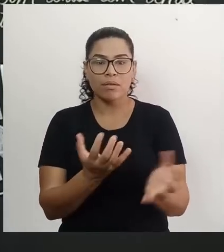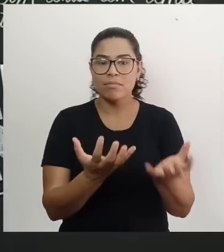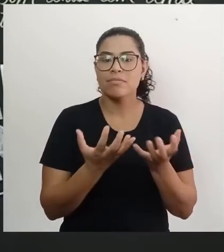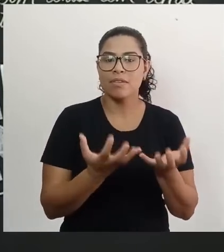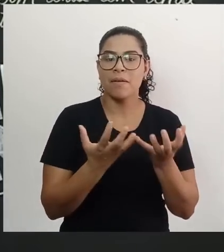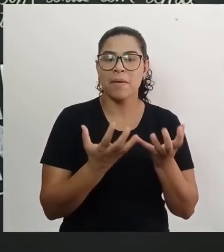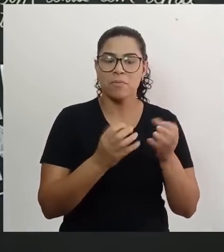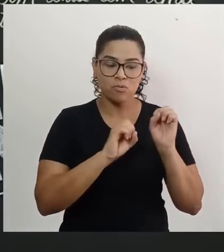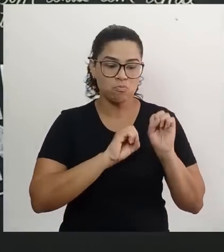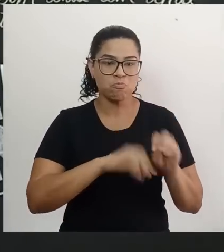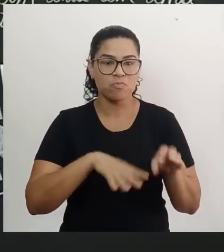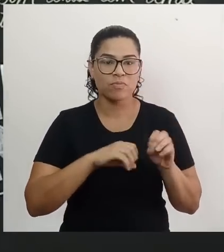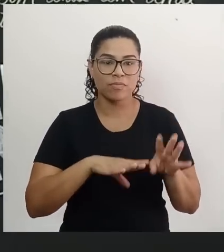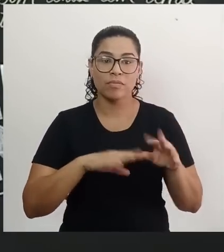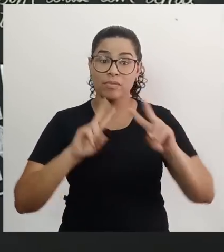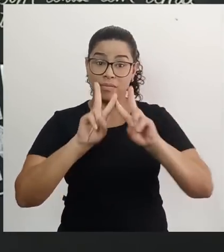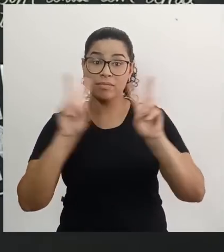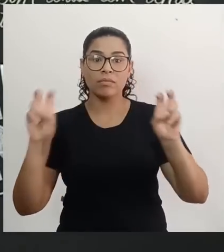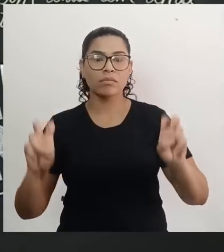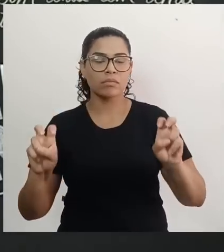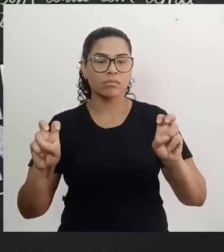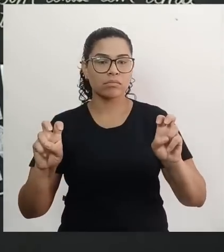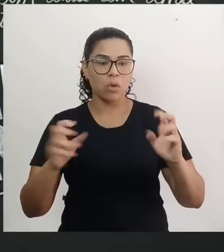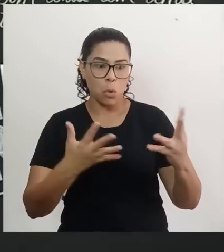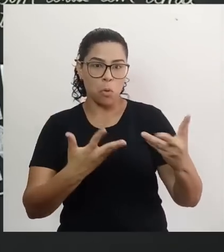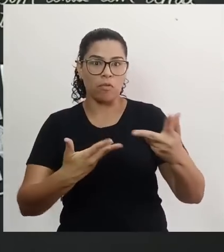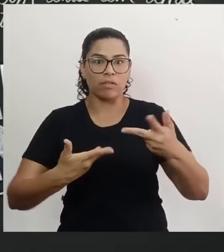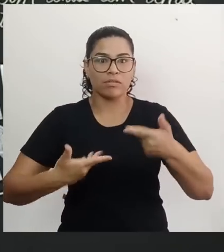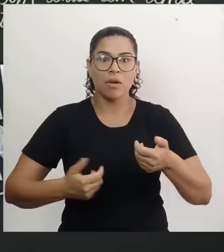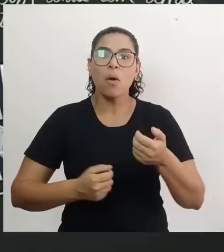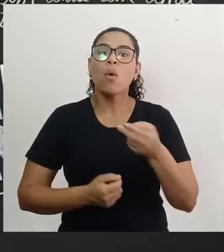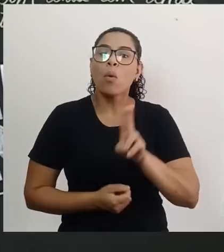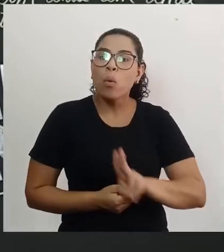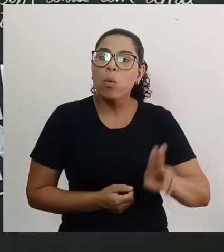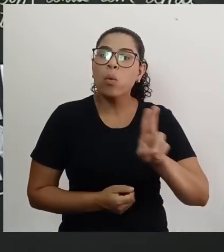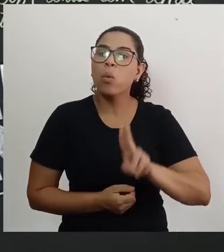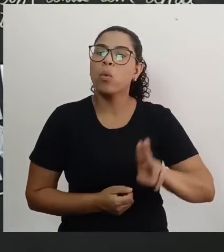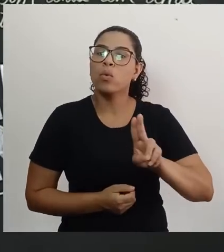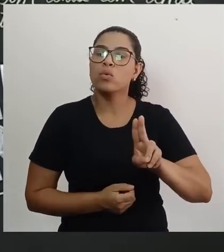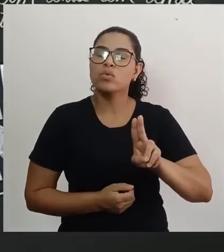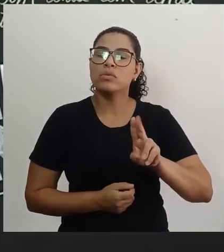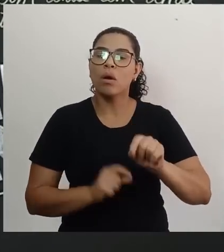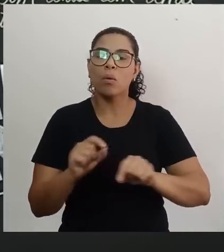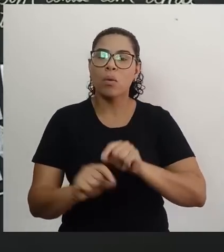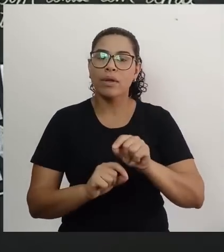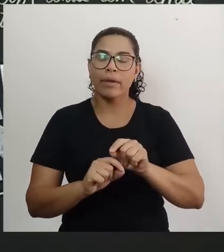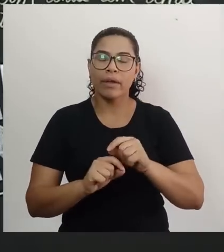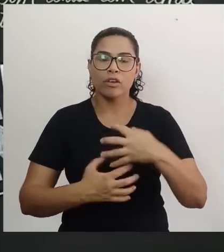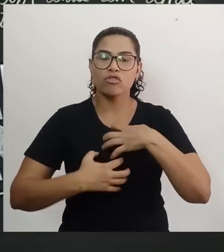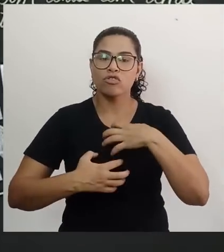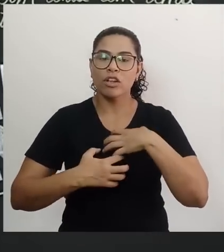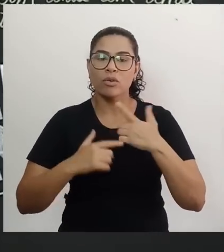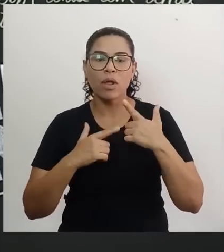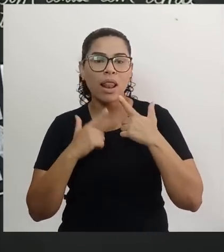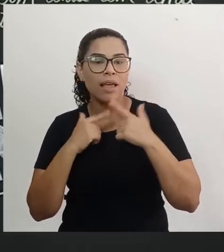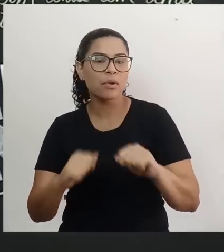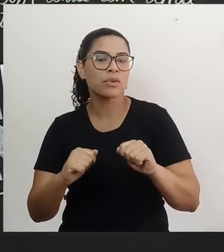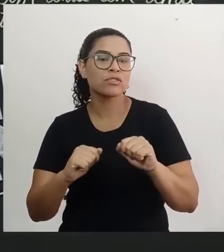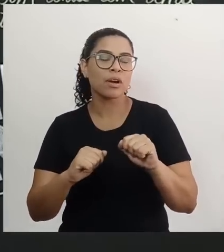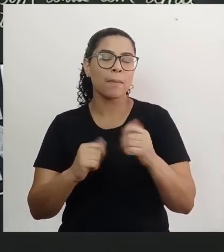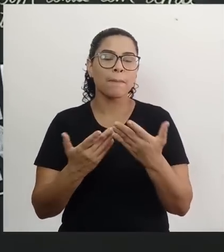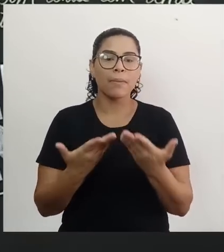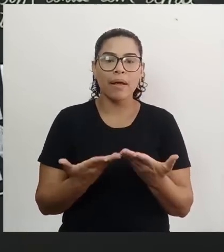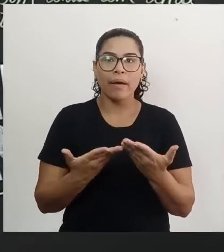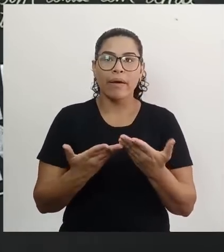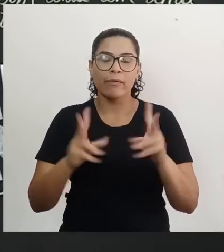queremos educação. Olha o título, é um título convidativo, é um título que usa uma construção linguística que nos coloca diante de um